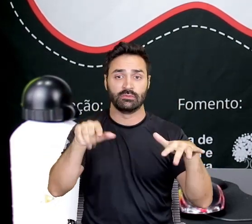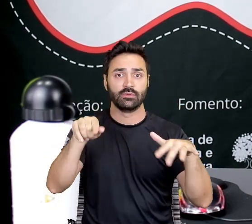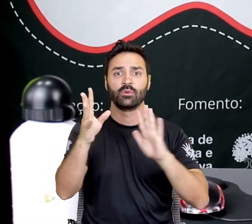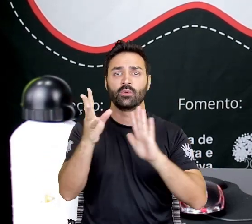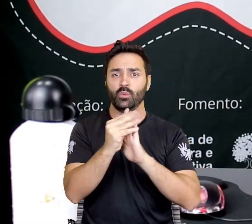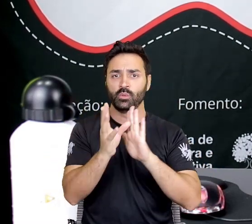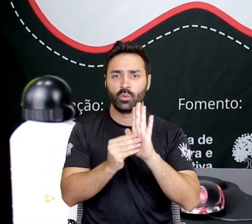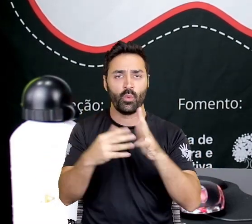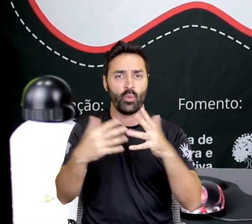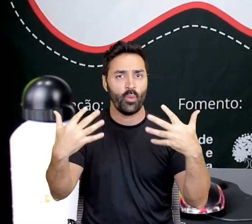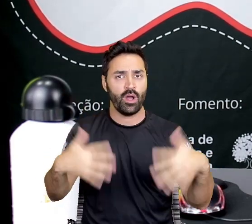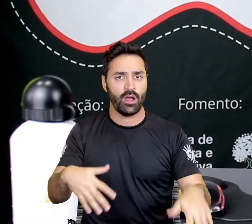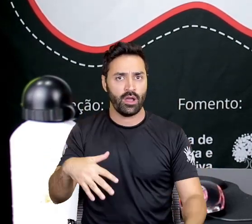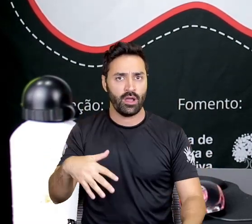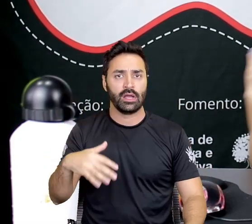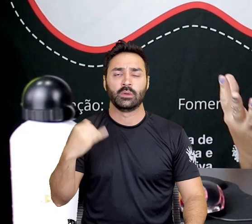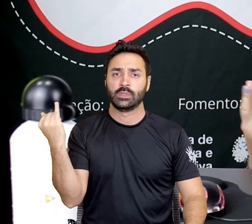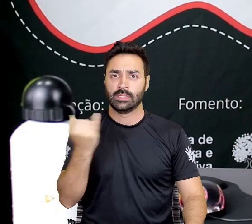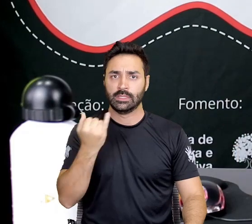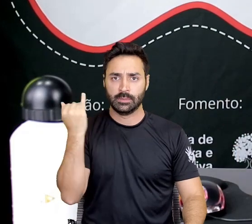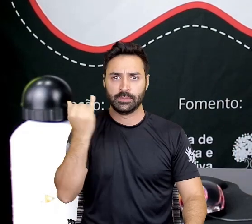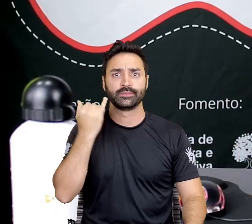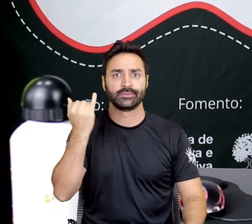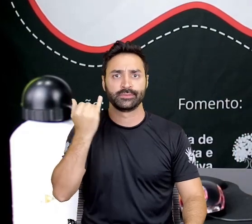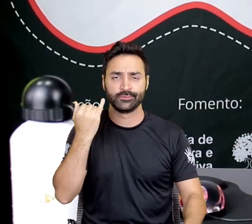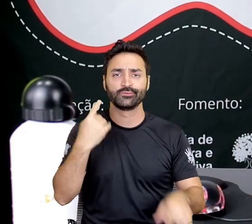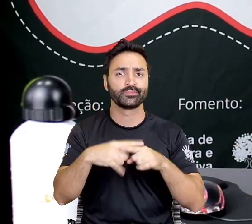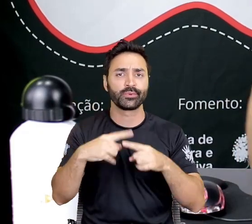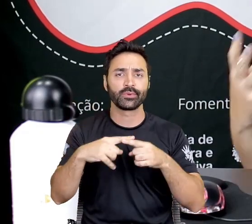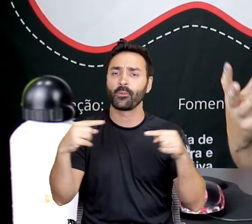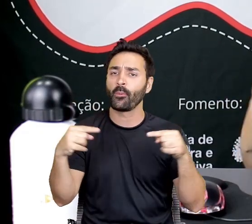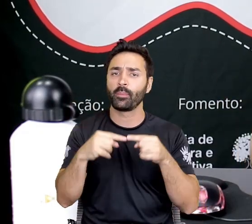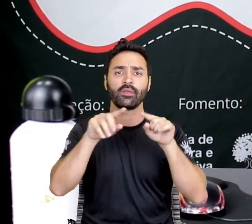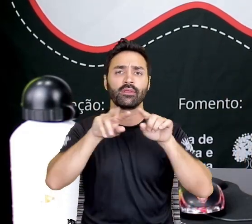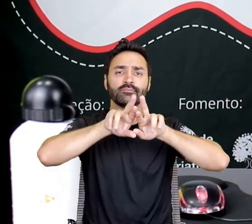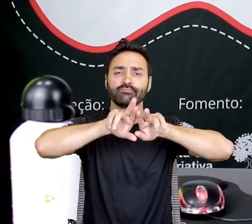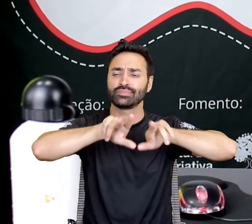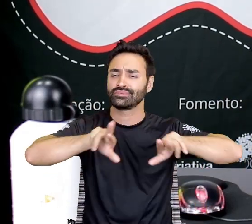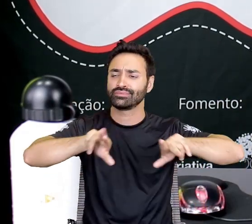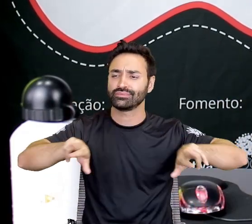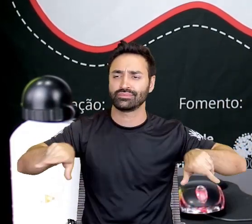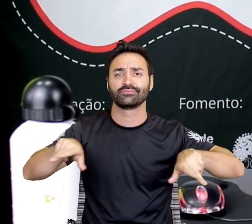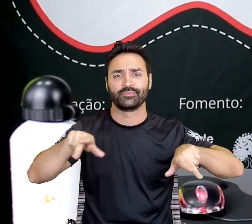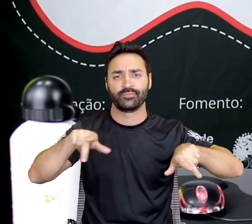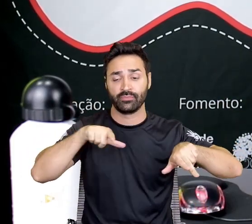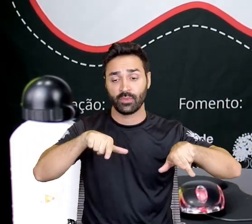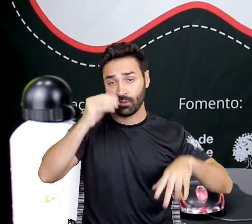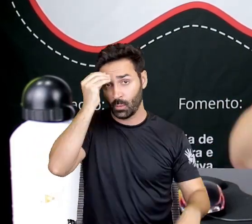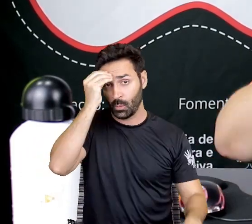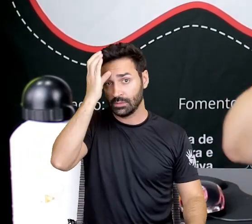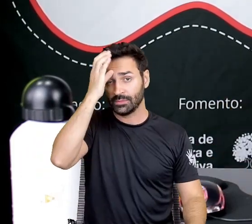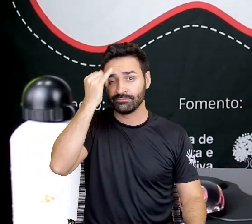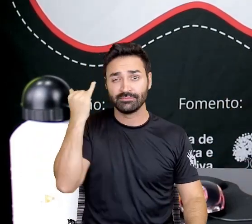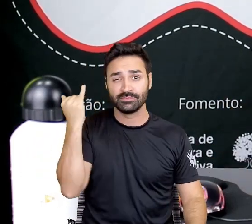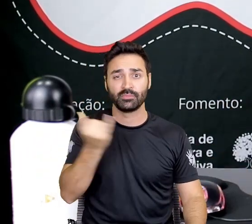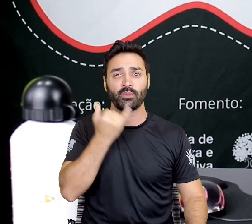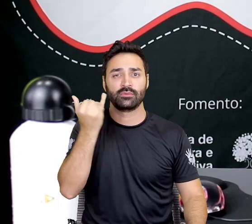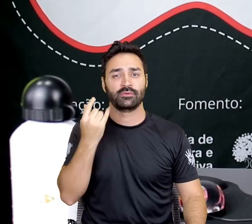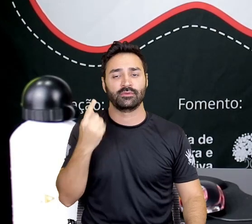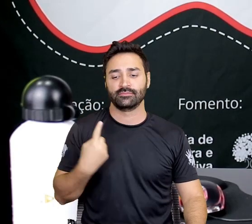muito importante para diversas questões, para diversos aspectos, e esse conhecimento é fundamental para a nossa